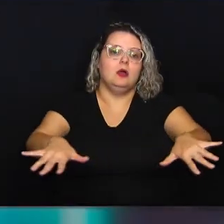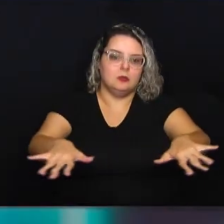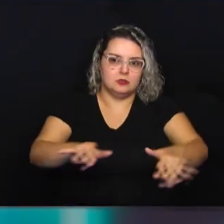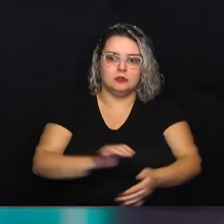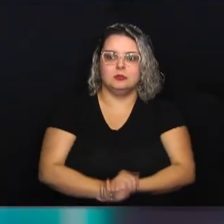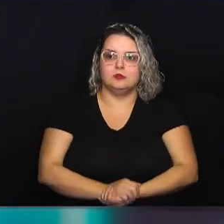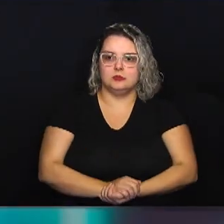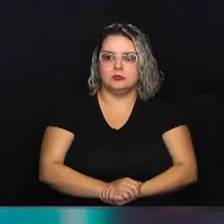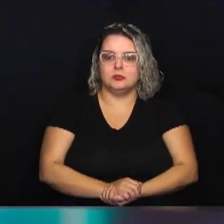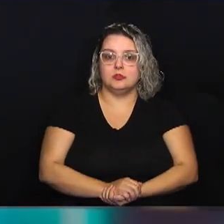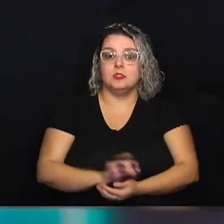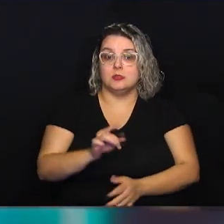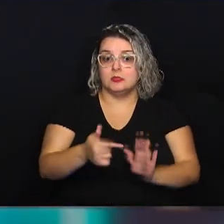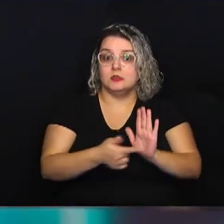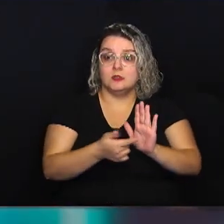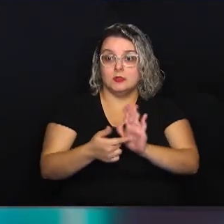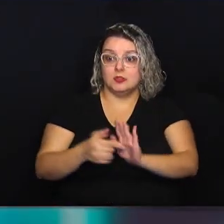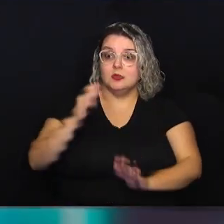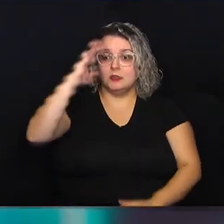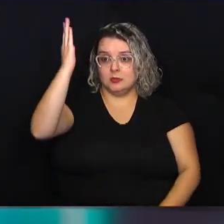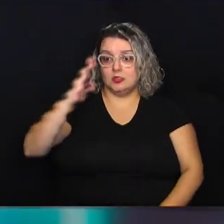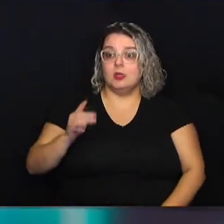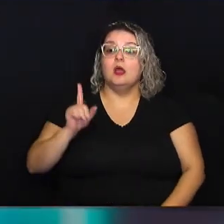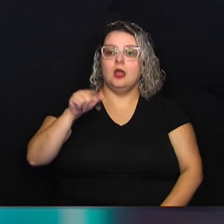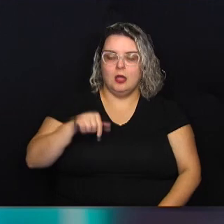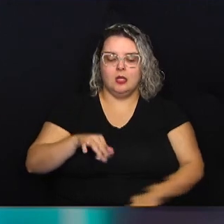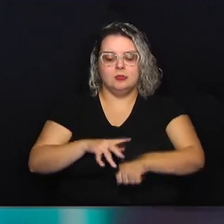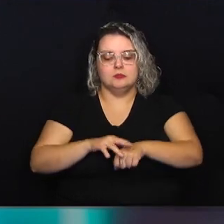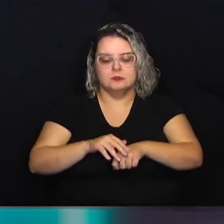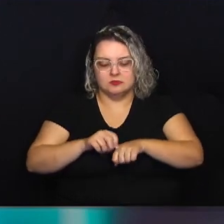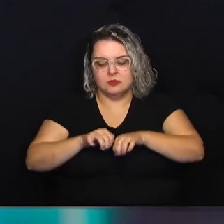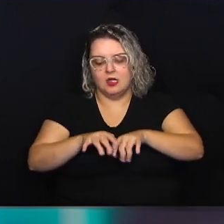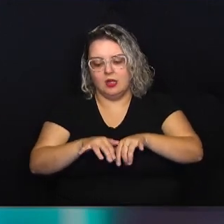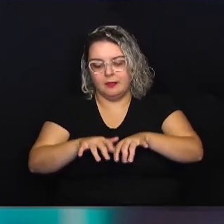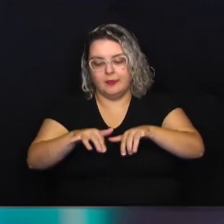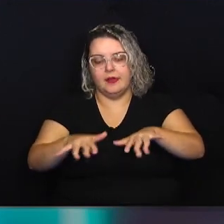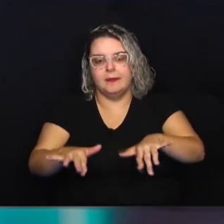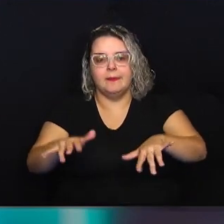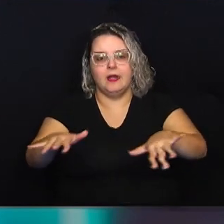Só para mostrar que o Brasil está em epidemia de dengue de novo,